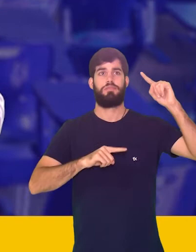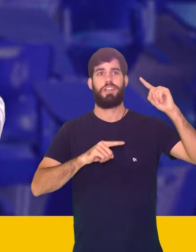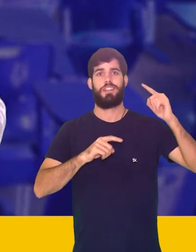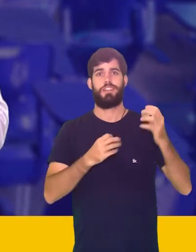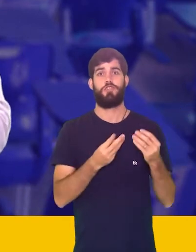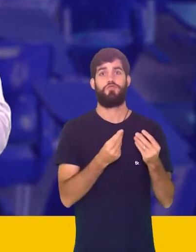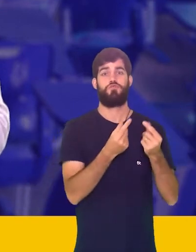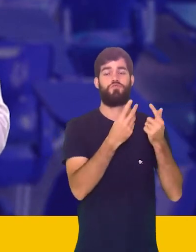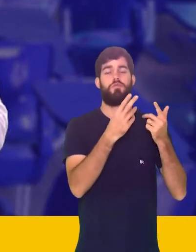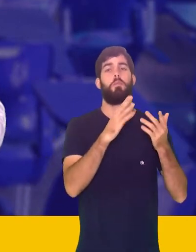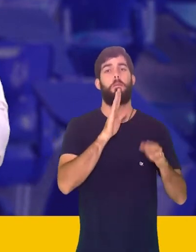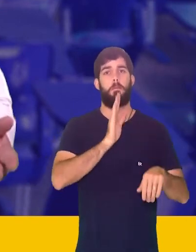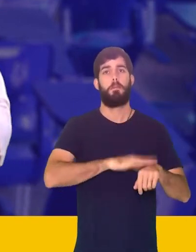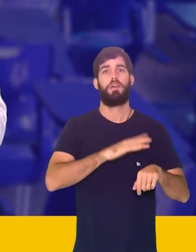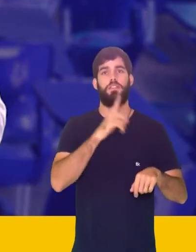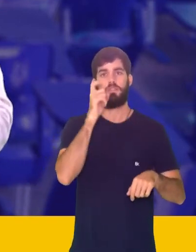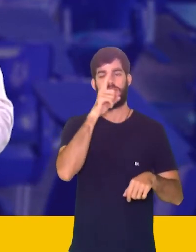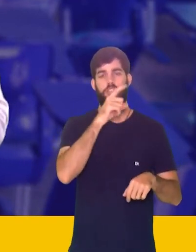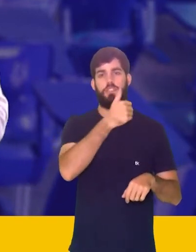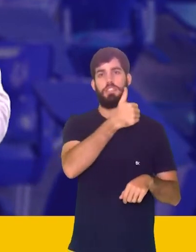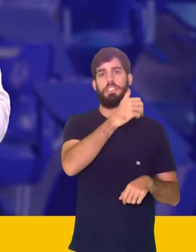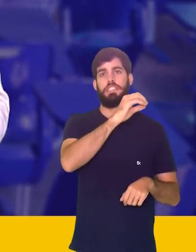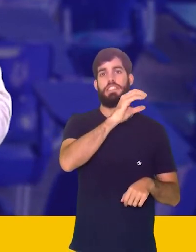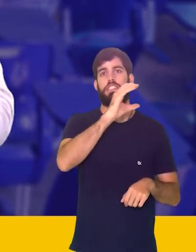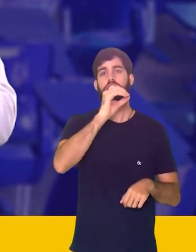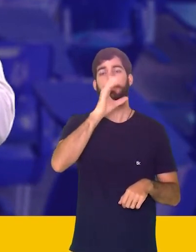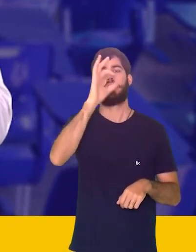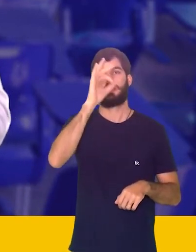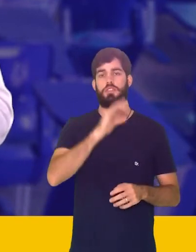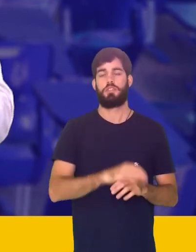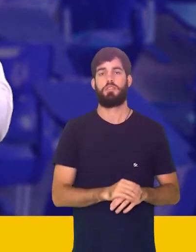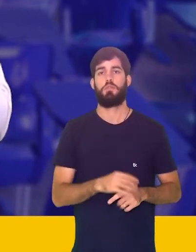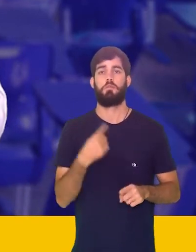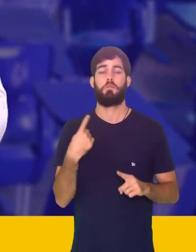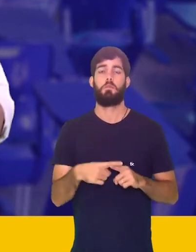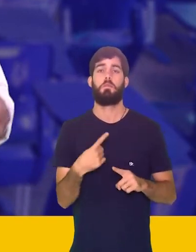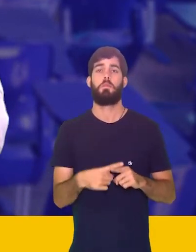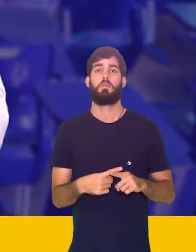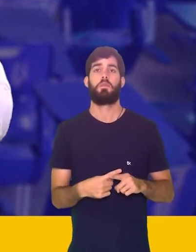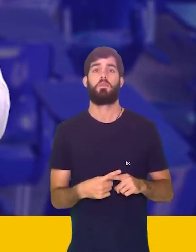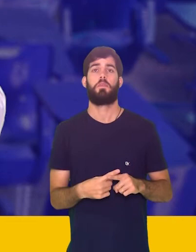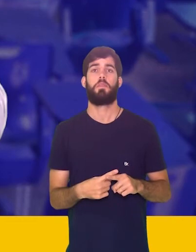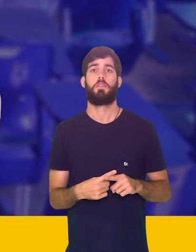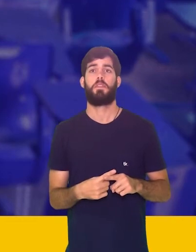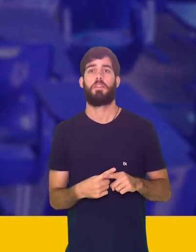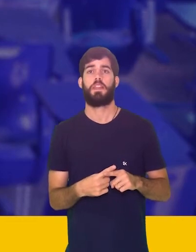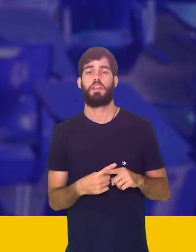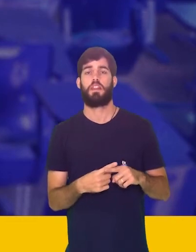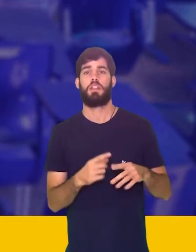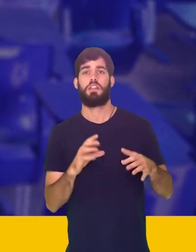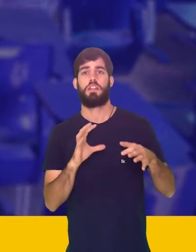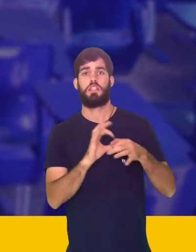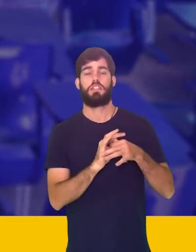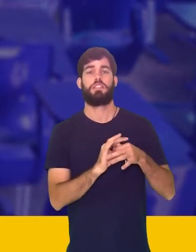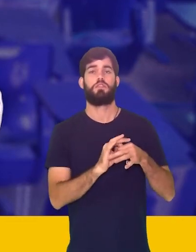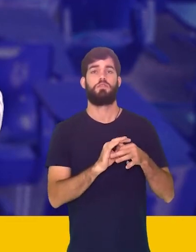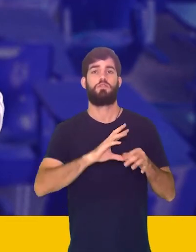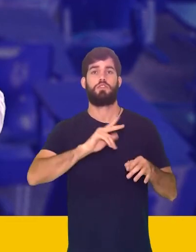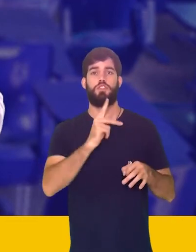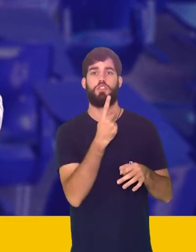A água tem ponto de ebulição de 100 graus Celsius, porque as moléculas estão ligadas por ligações de